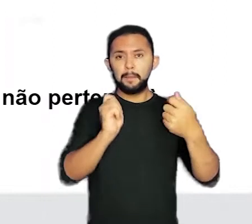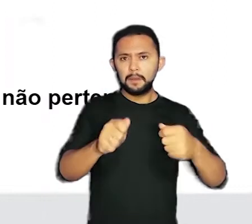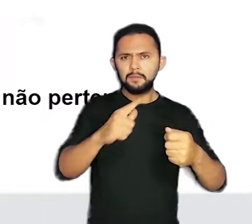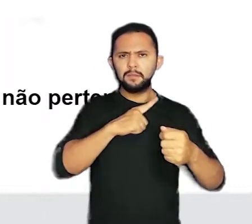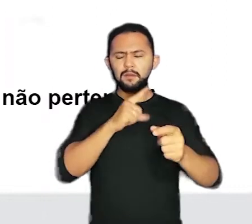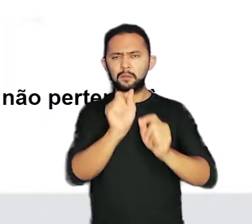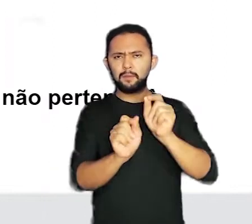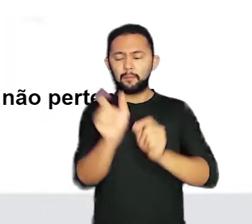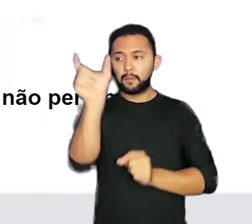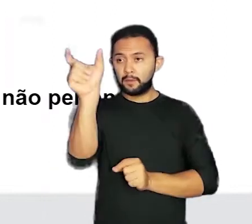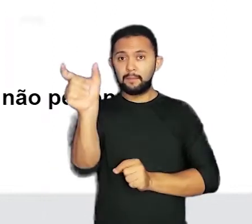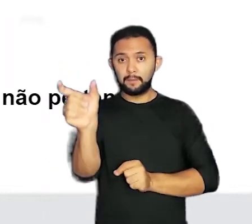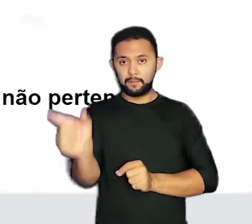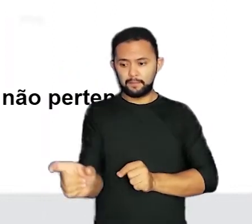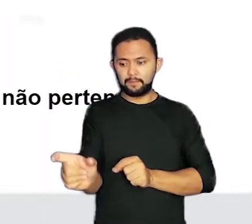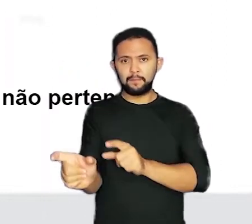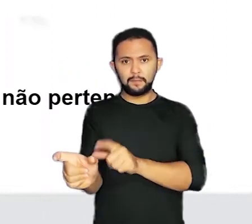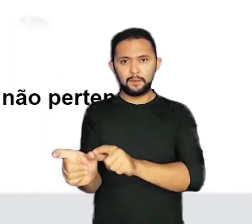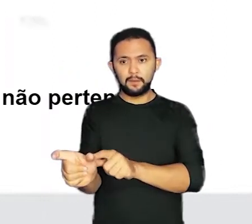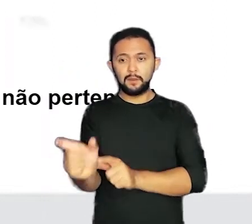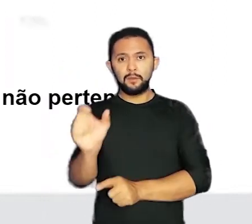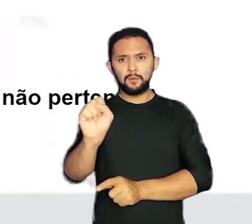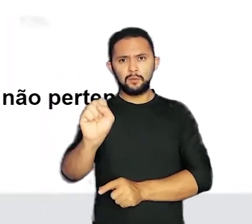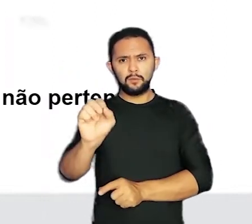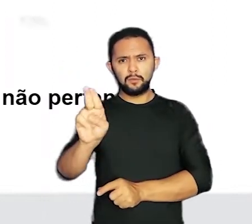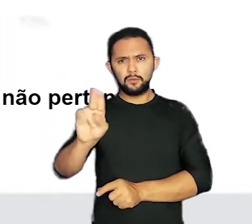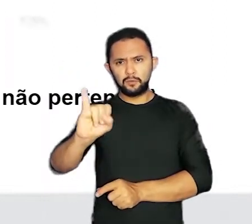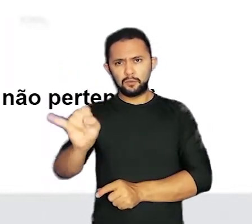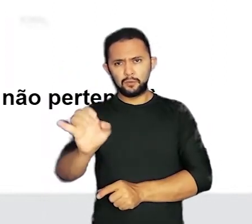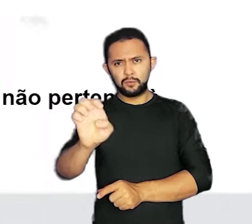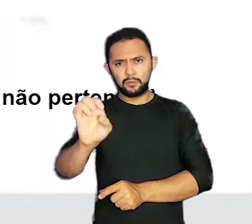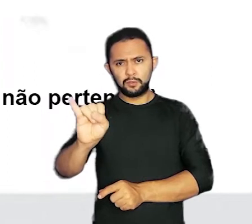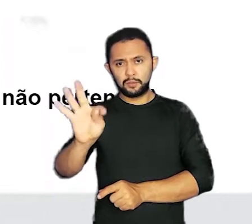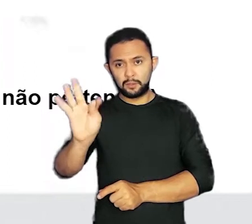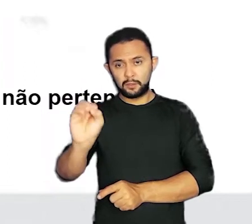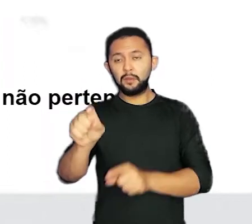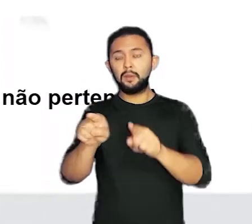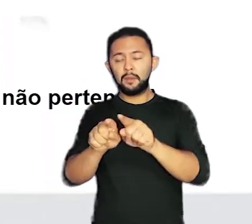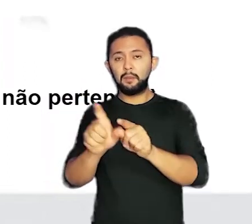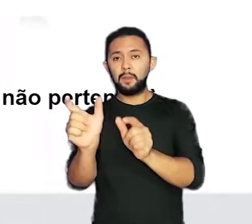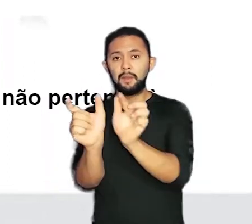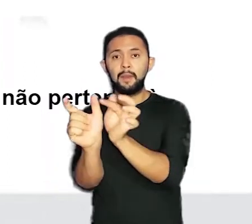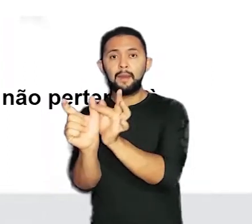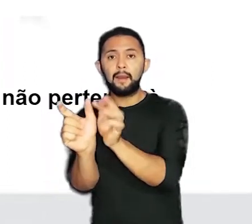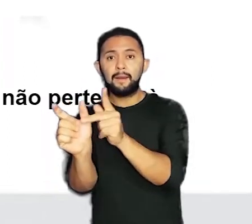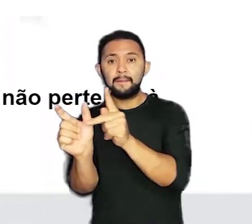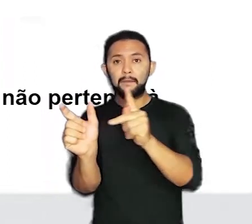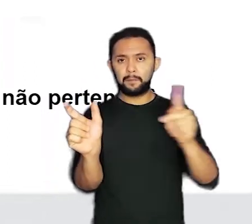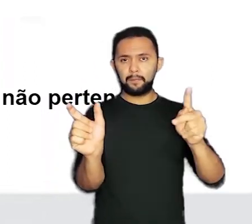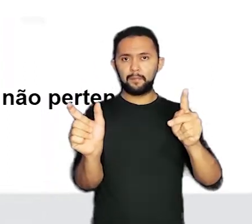um sujeito e de um predicado. Então, os termos essenciais da oração são também conhecidos como os